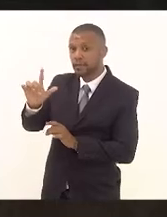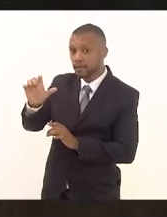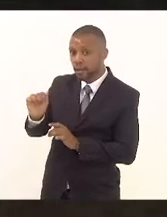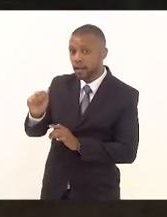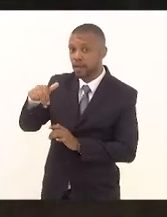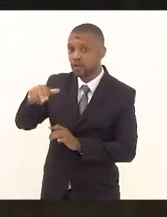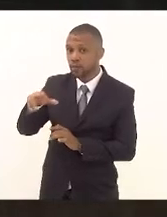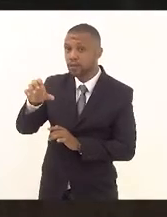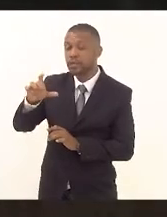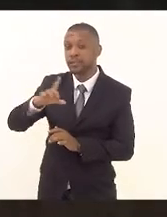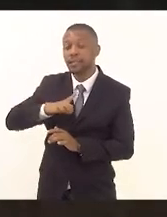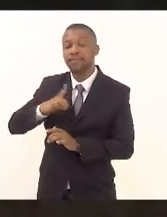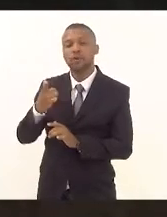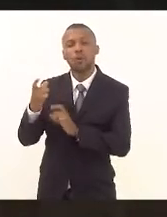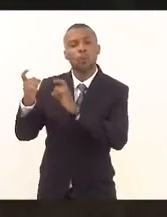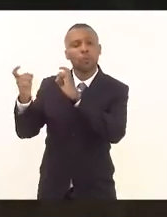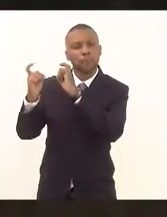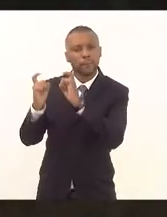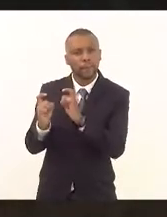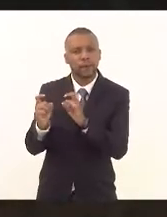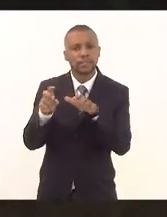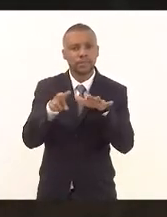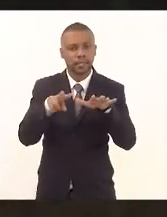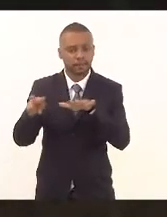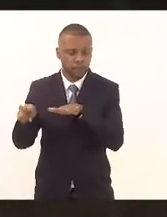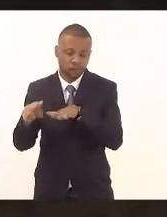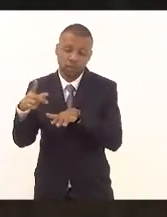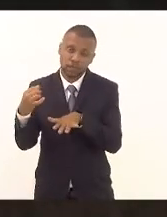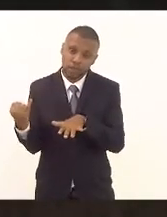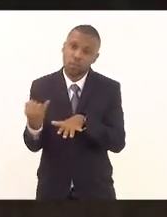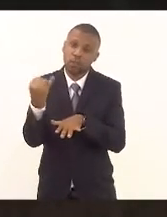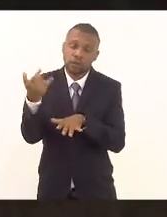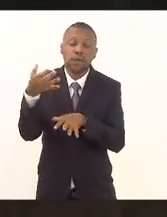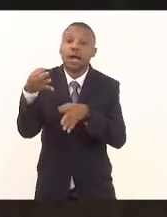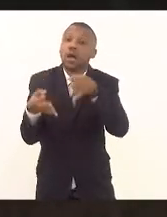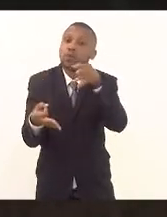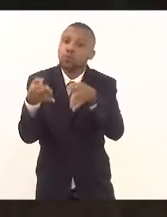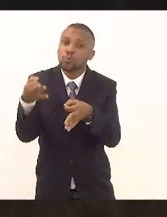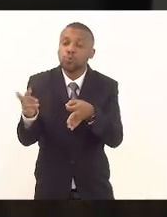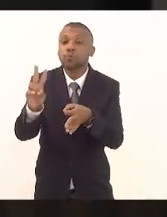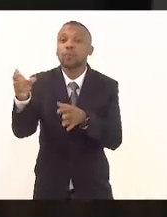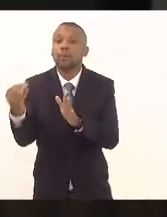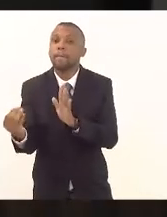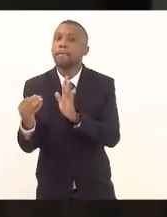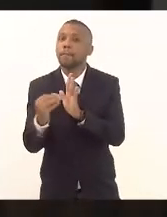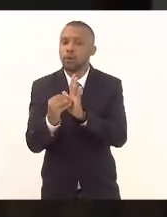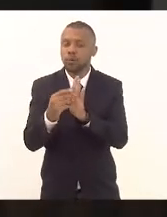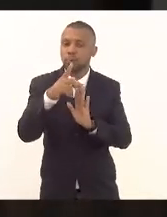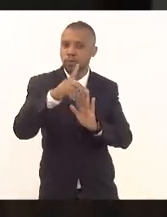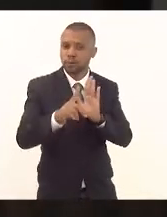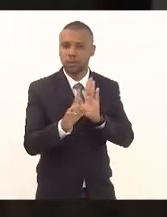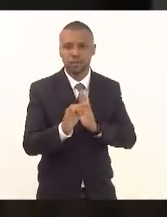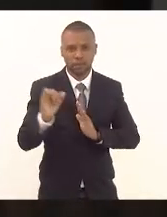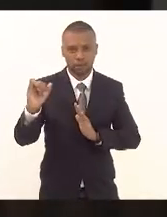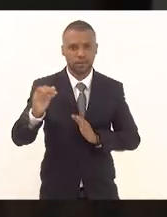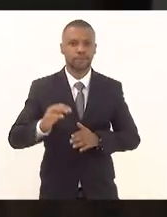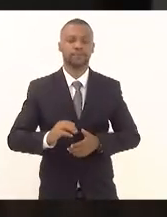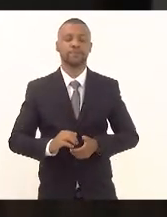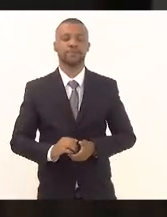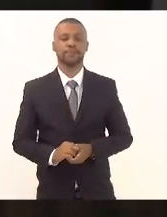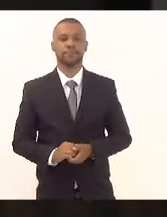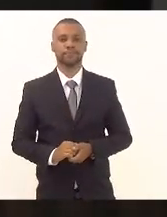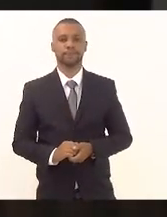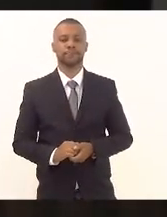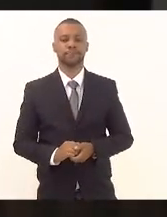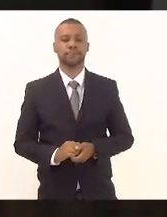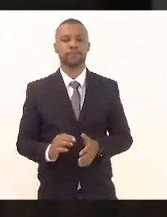aqui na última semana e eu acho que faz justiça a incluir a inclusão no nome dele. Obrigado. Republicar